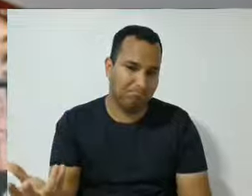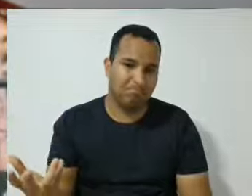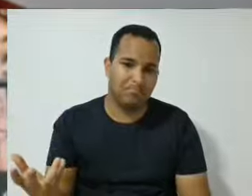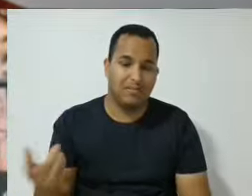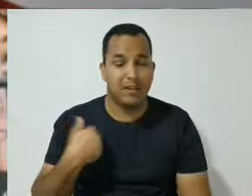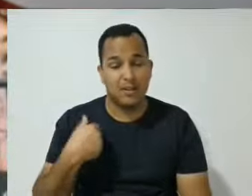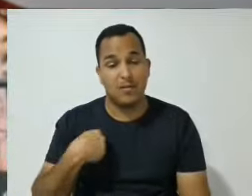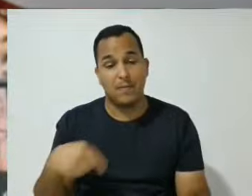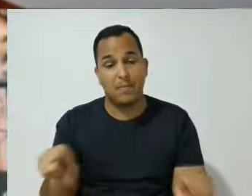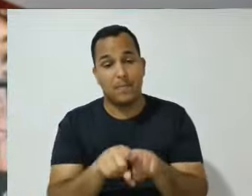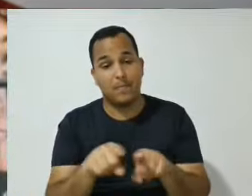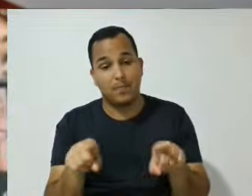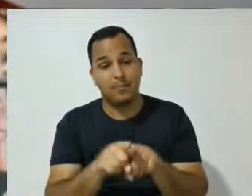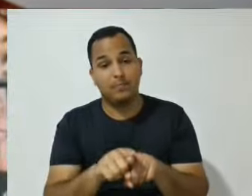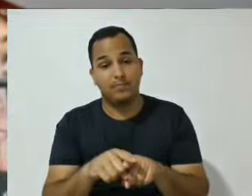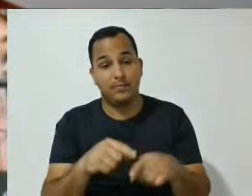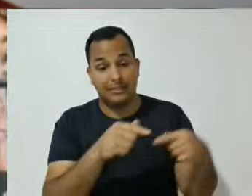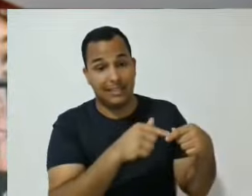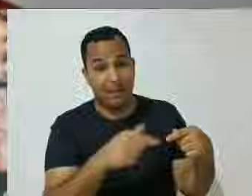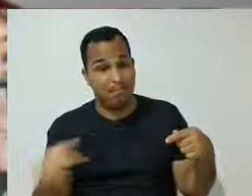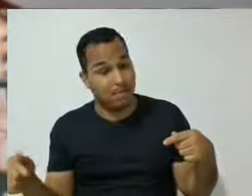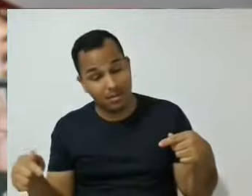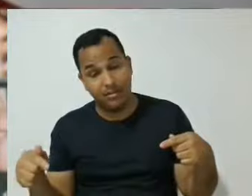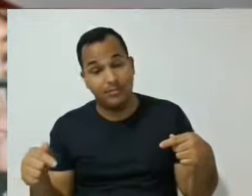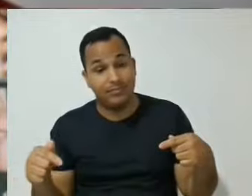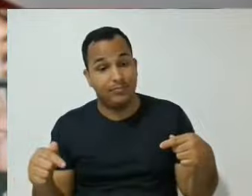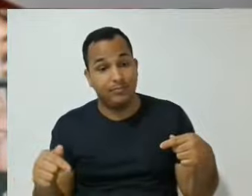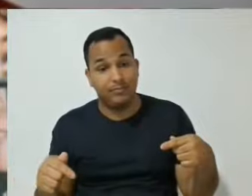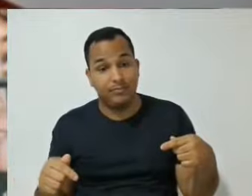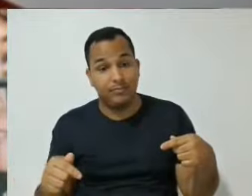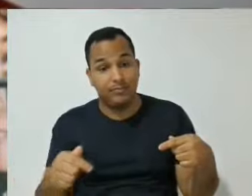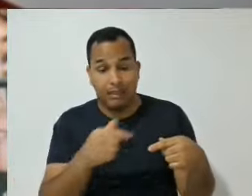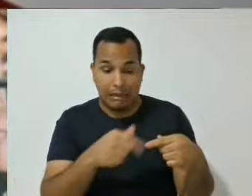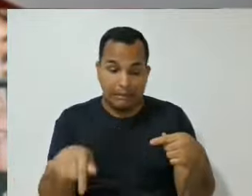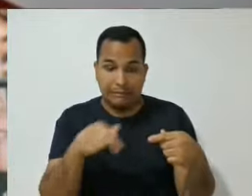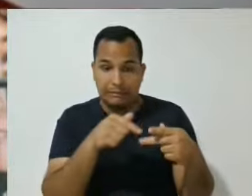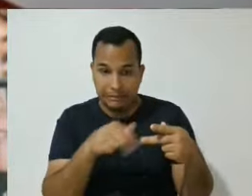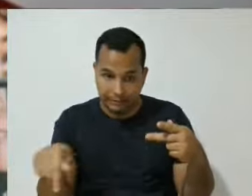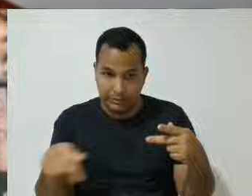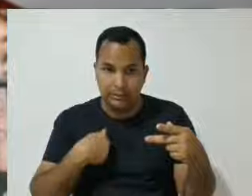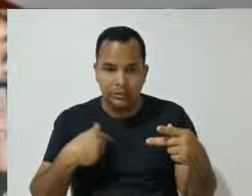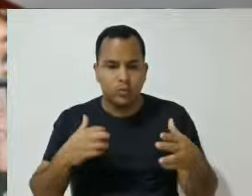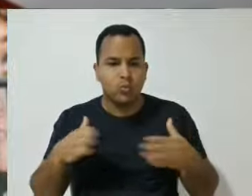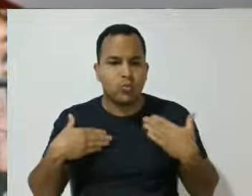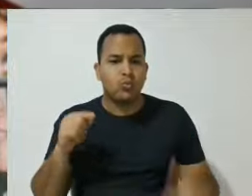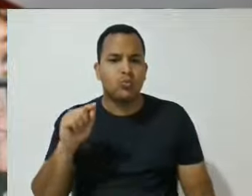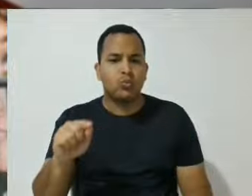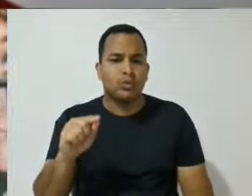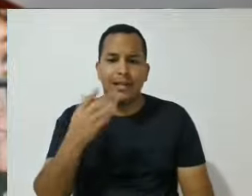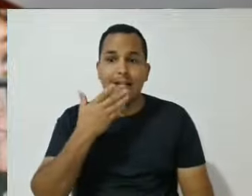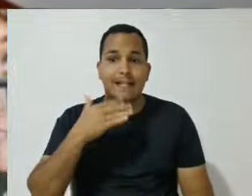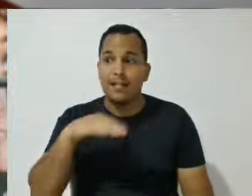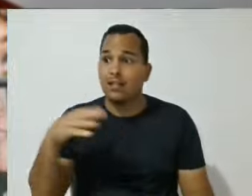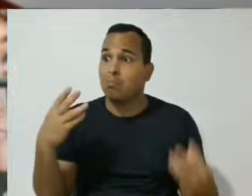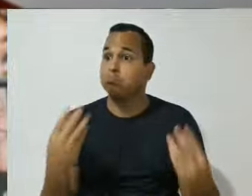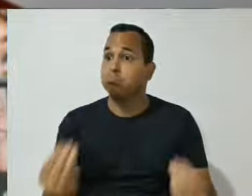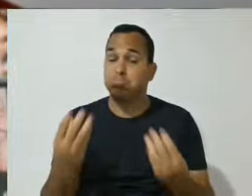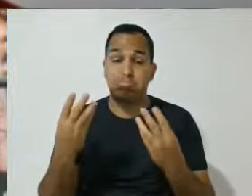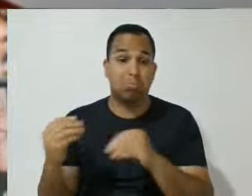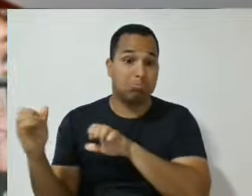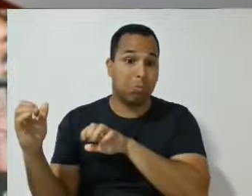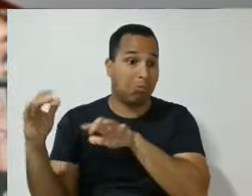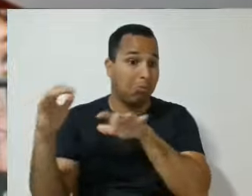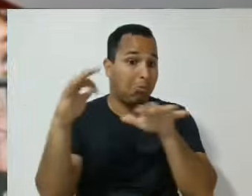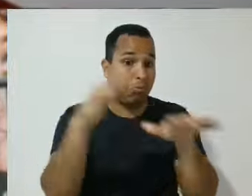inclusive, na primeira semana, na primeira e na segunda semana, me surpreendi de tanta criança que tinha. Tinha criança